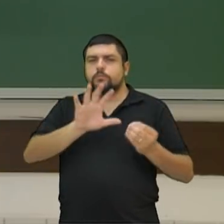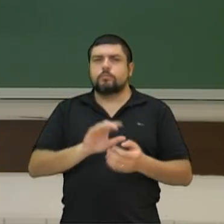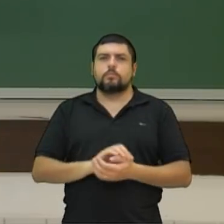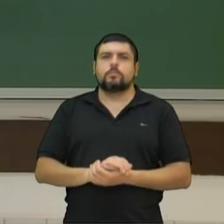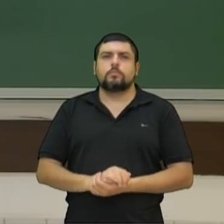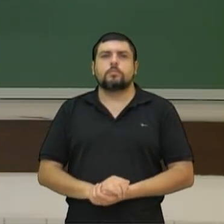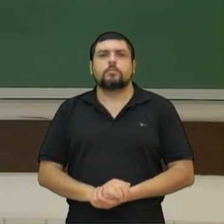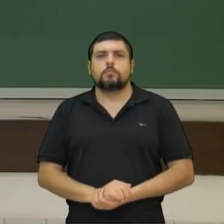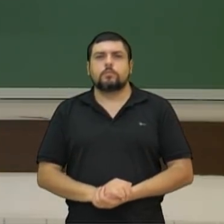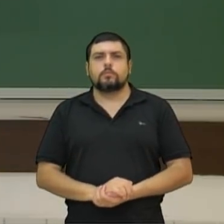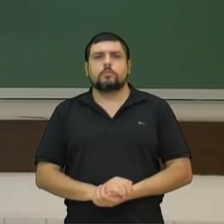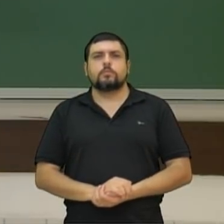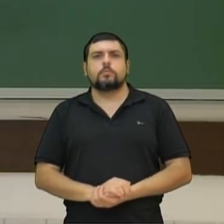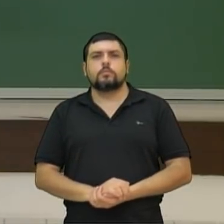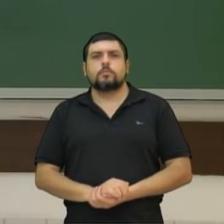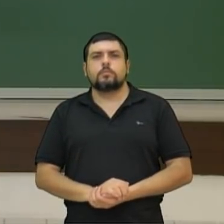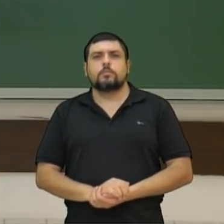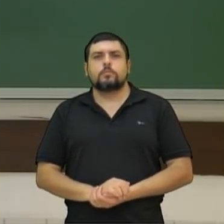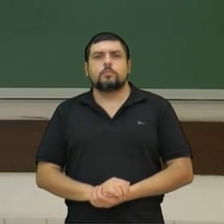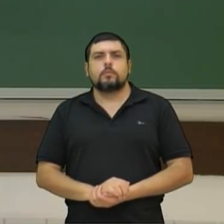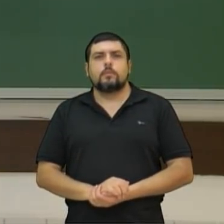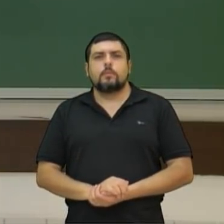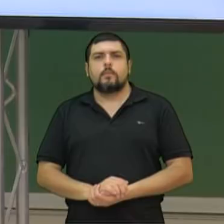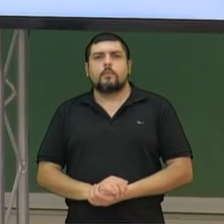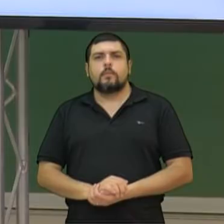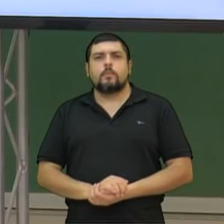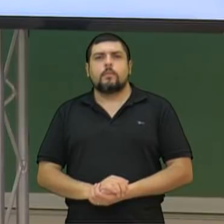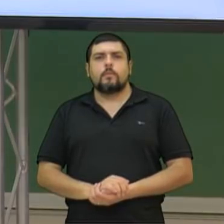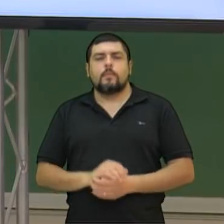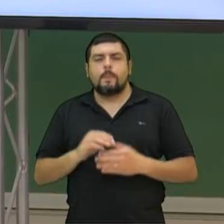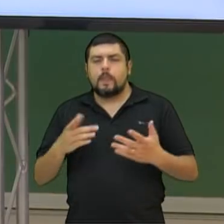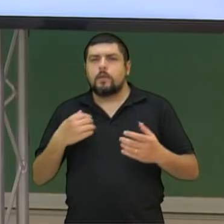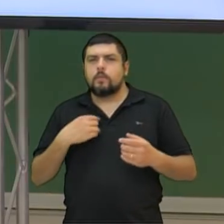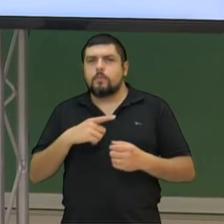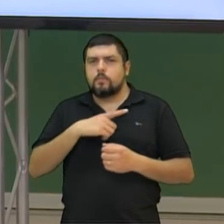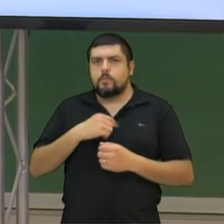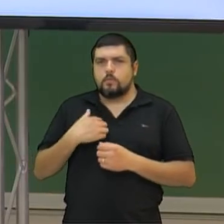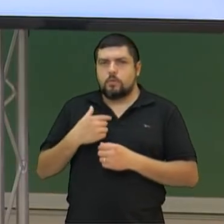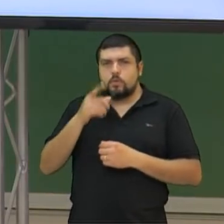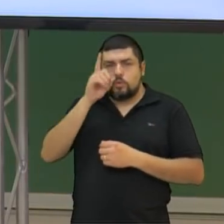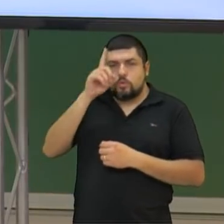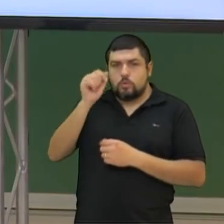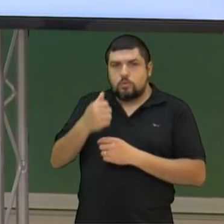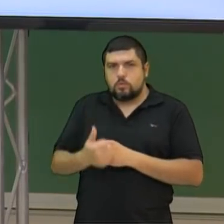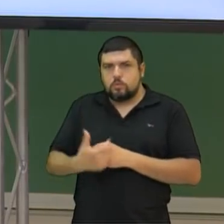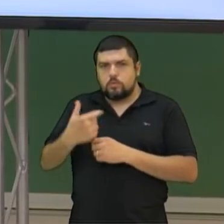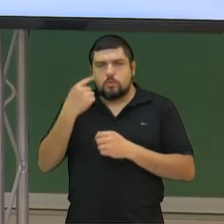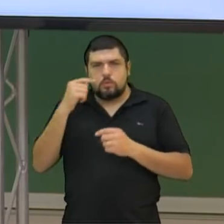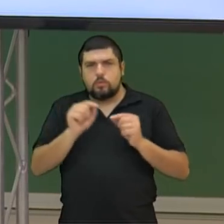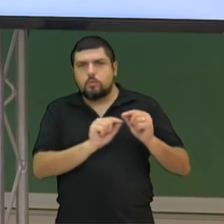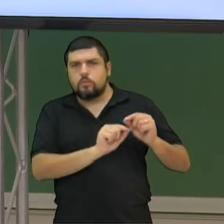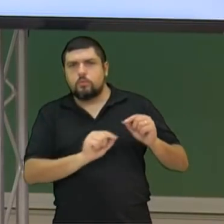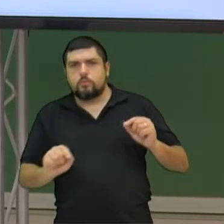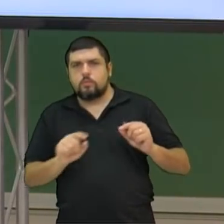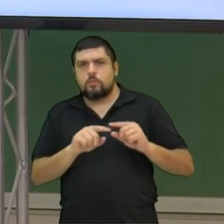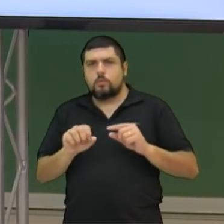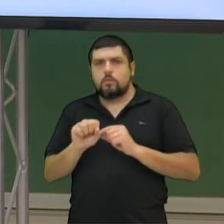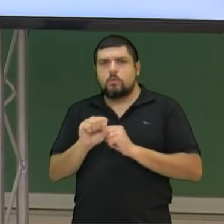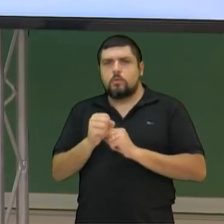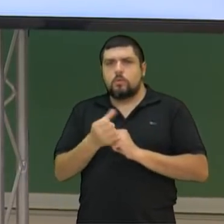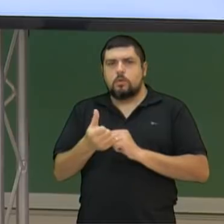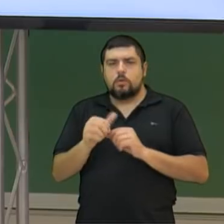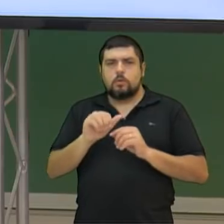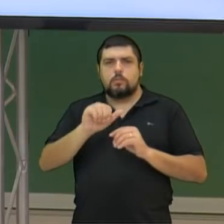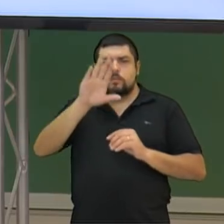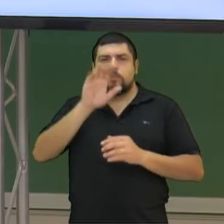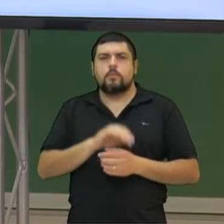vendidas entre 86 e 185 unidades. Então, aqui nós temos 12 dias que as vendas foram maiores que 86.